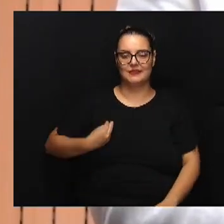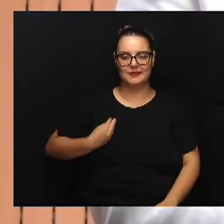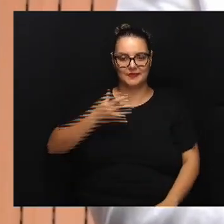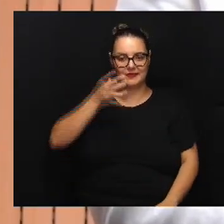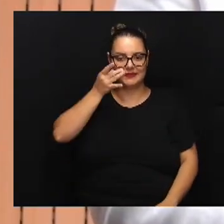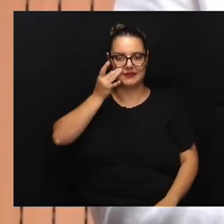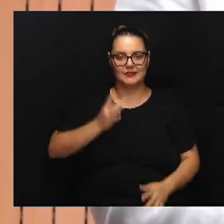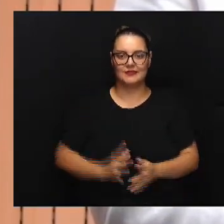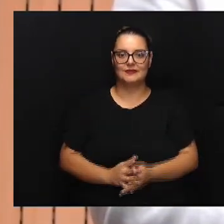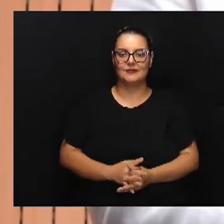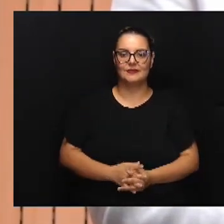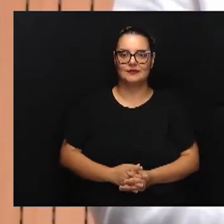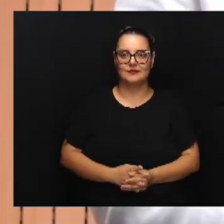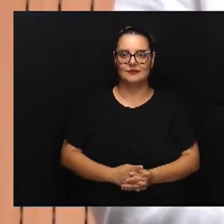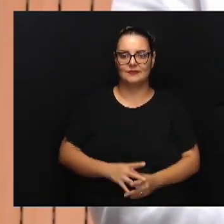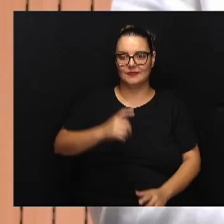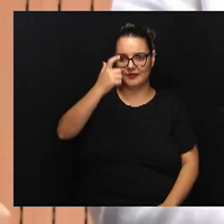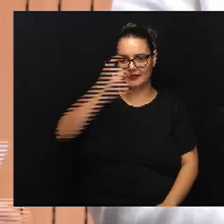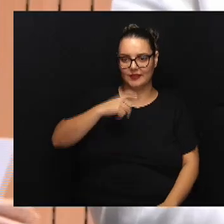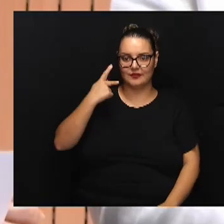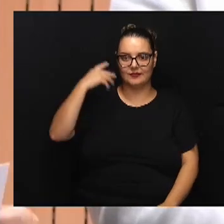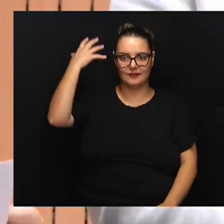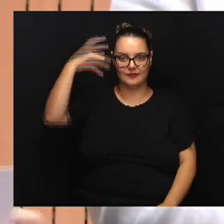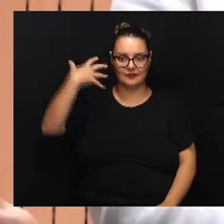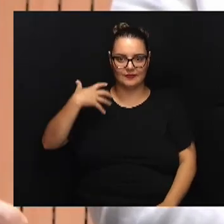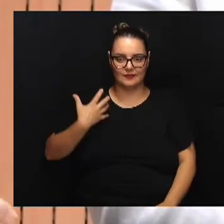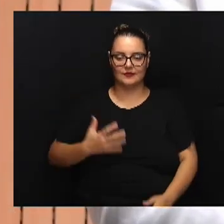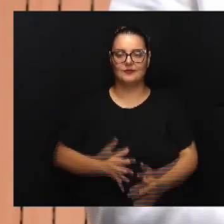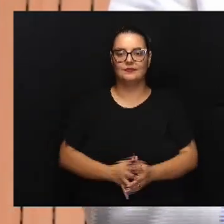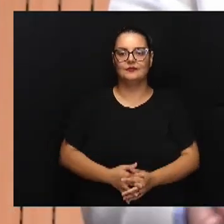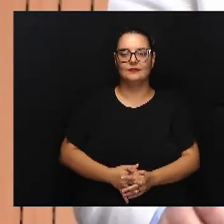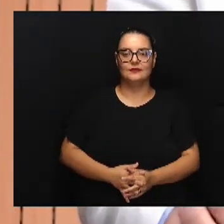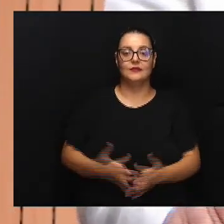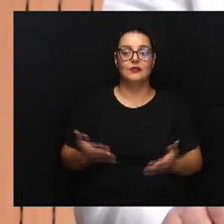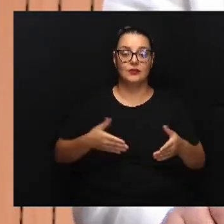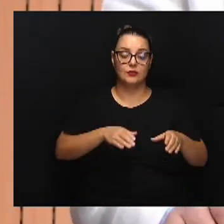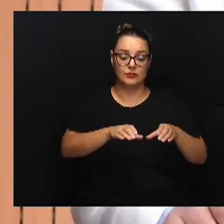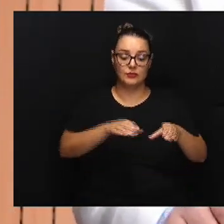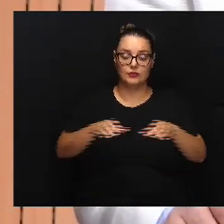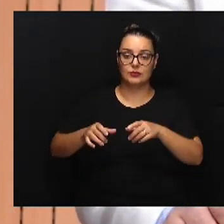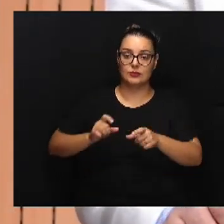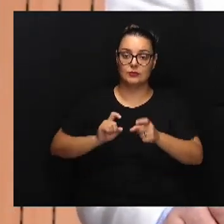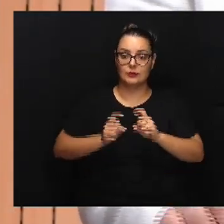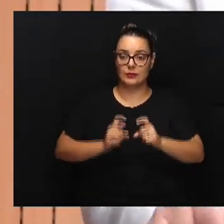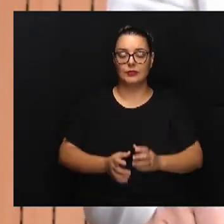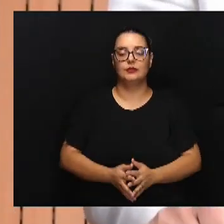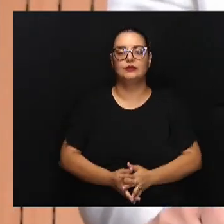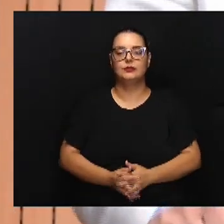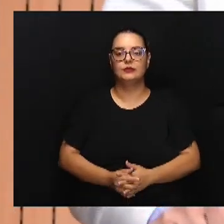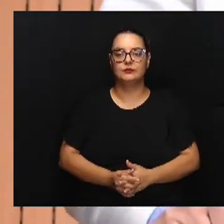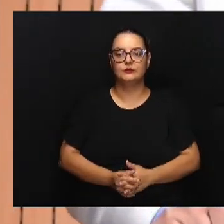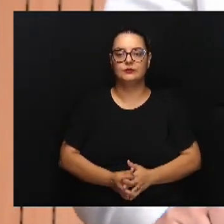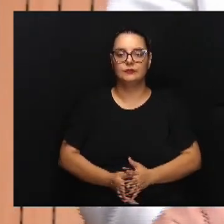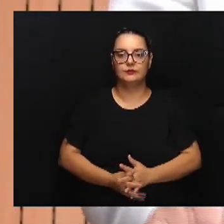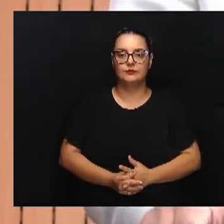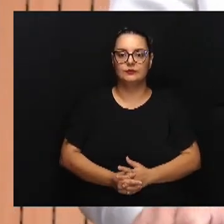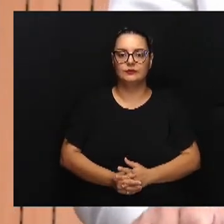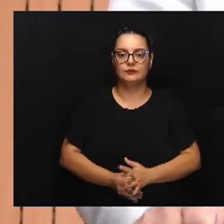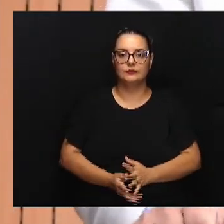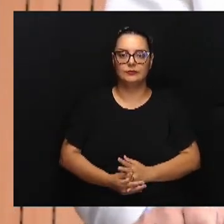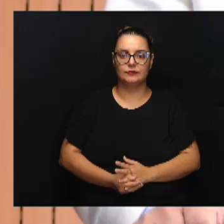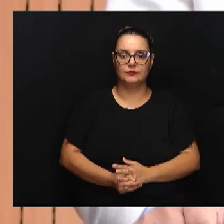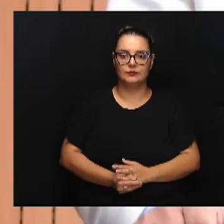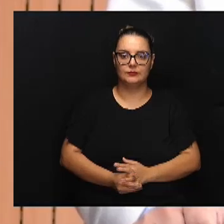presentes. Eu sou a vereadora Guida Calisto e hoje eu vou estar coordenando uma reunião que fala